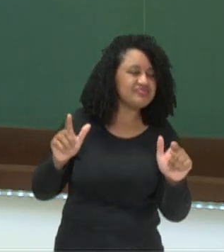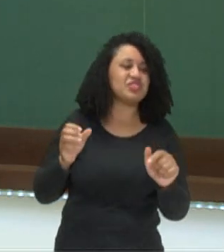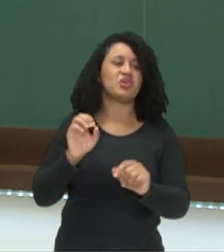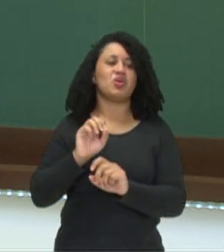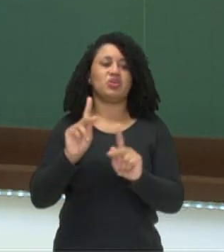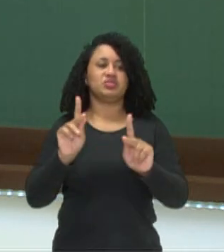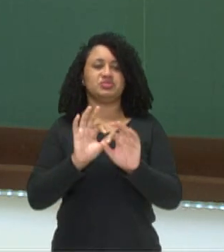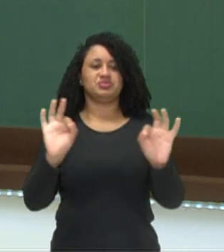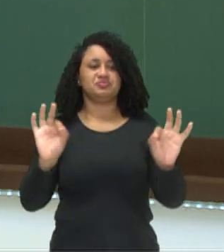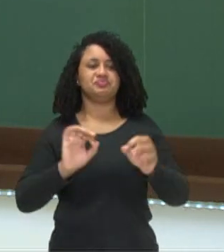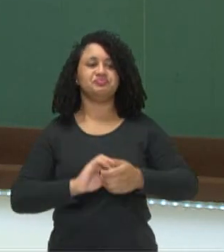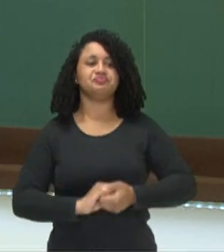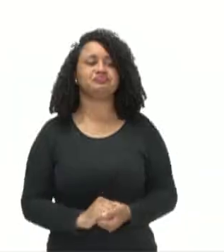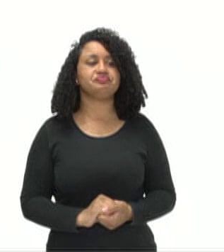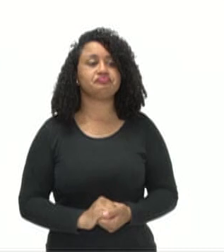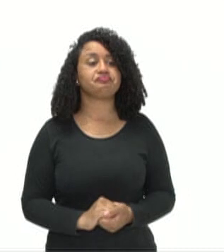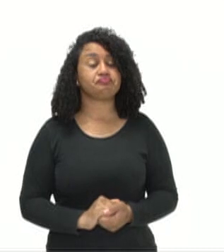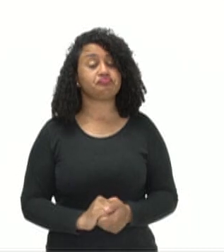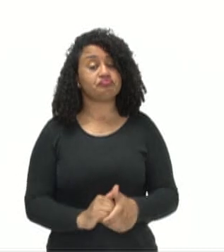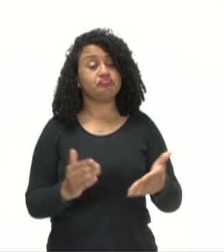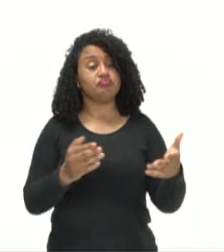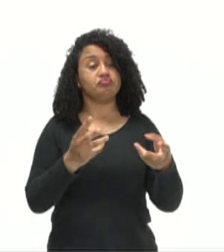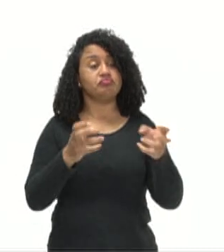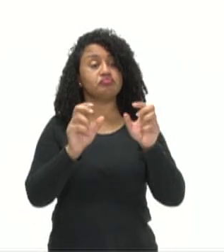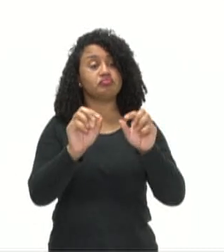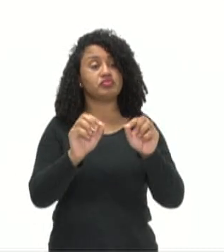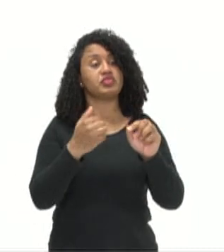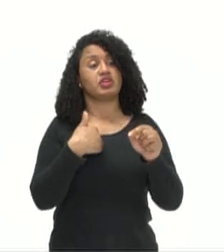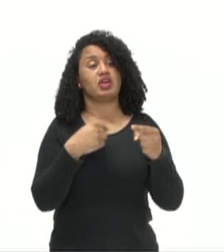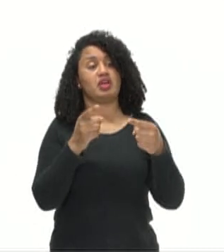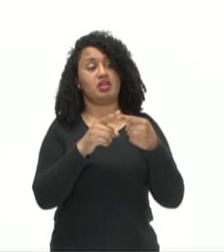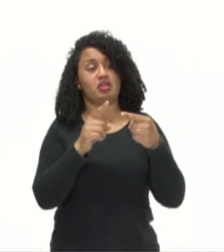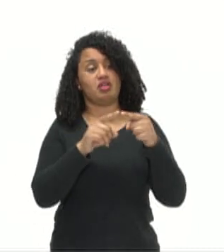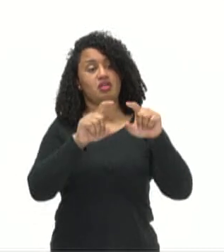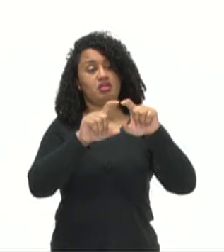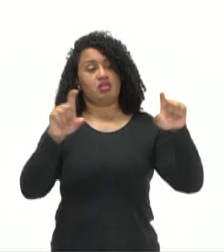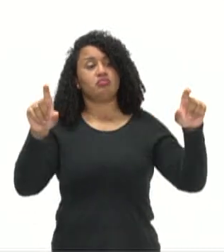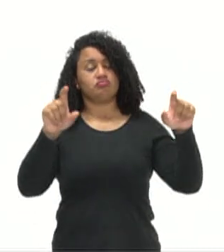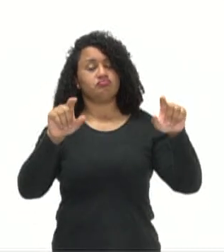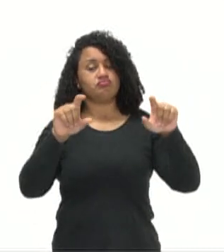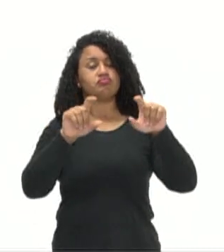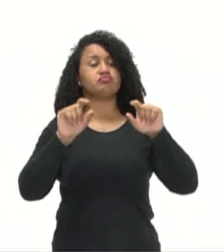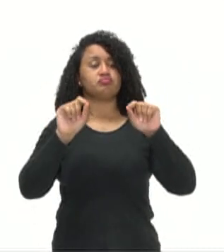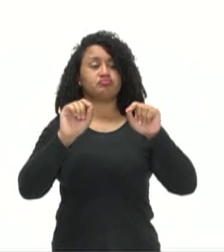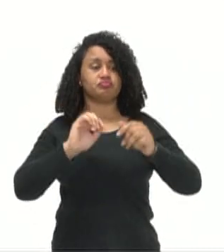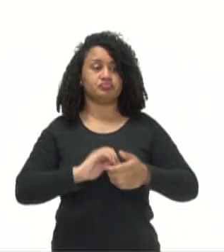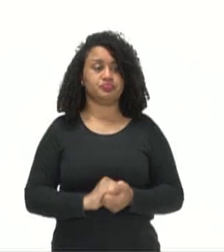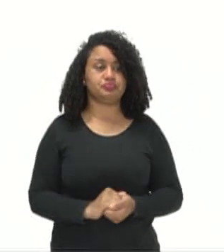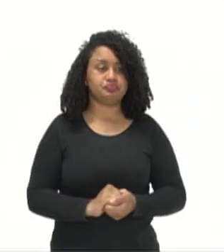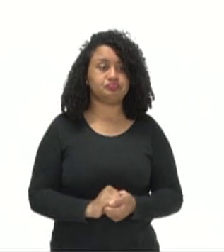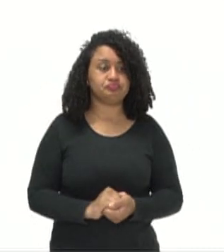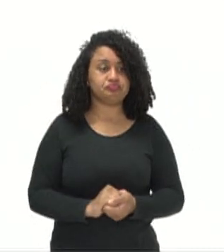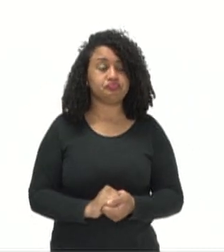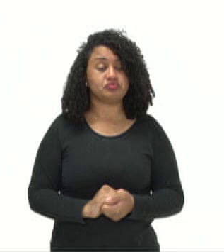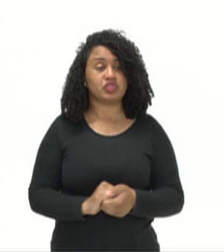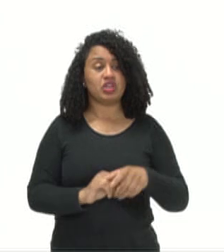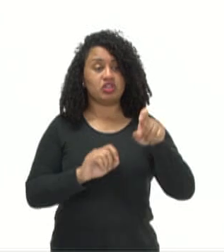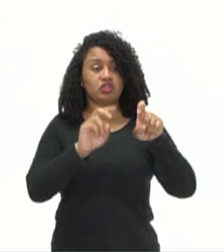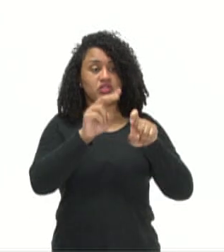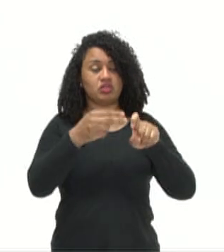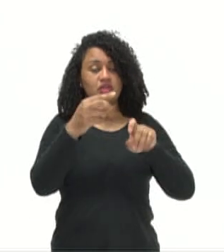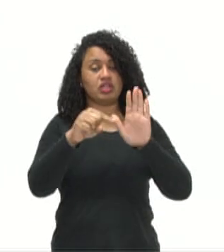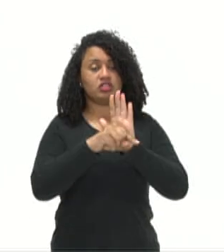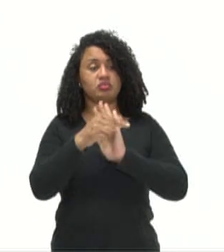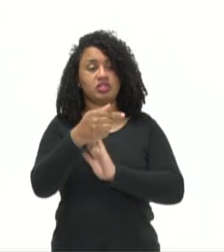tá bom. Veja que no caso da primeira equação, o que acontece na primeira? A primeira equação, x²